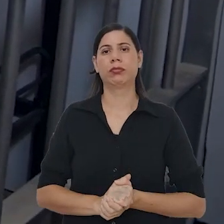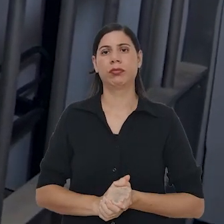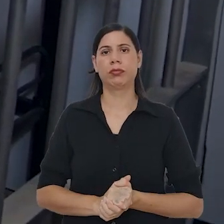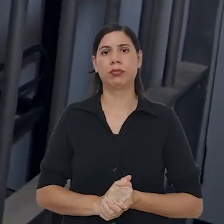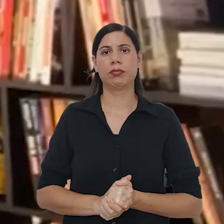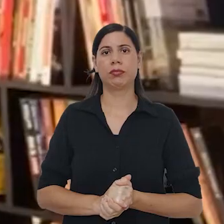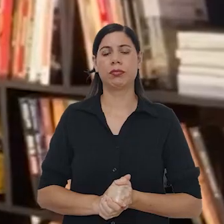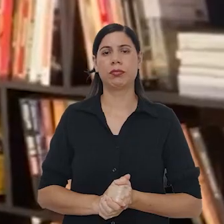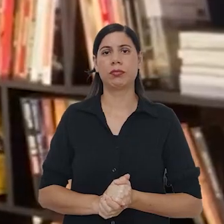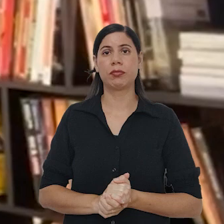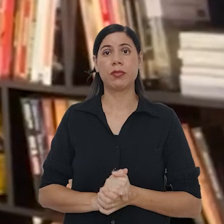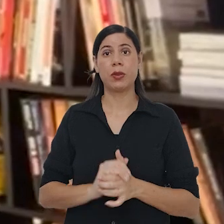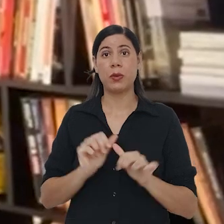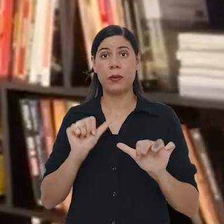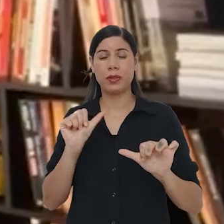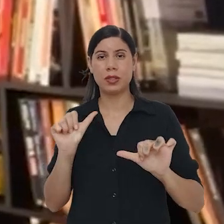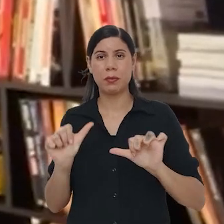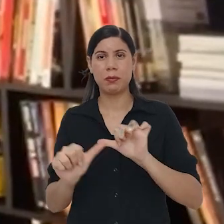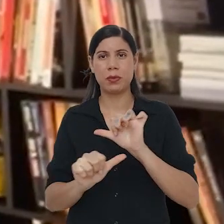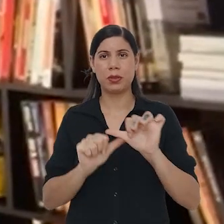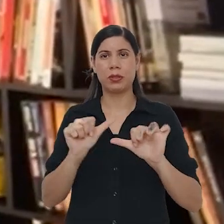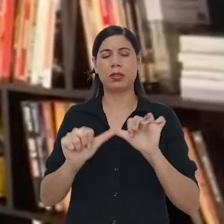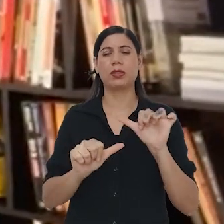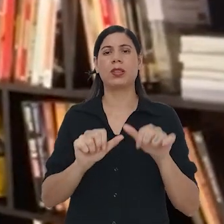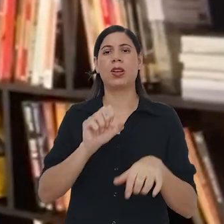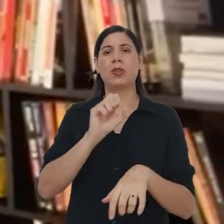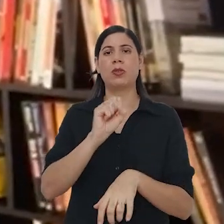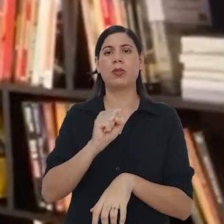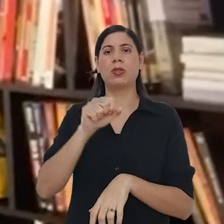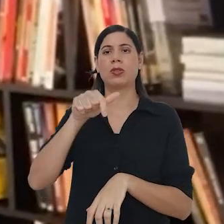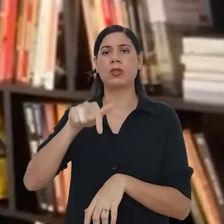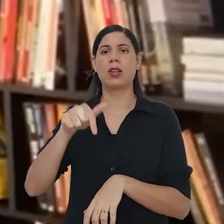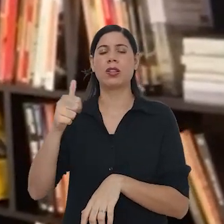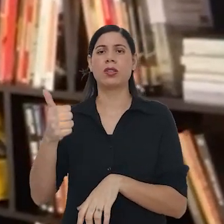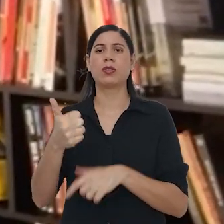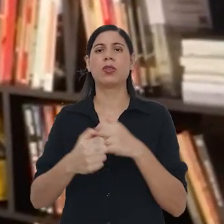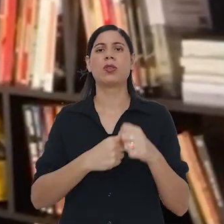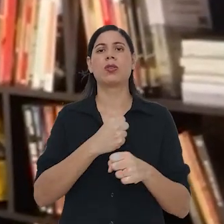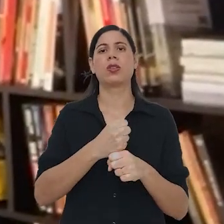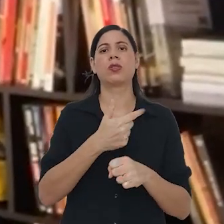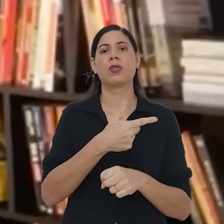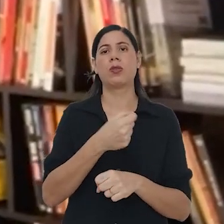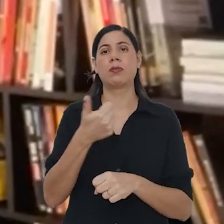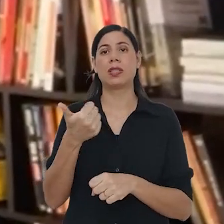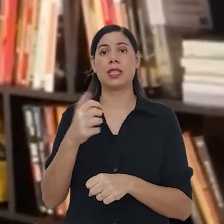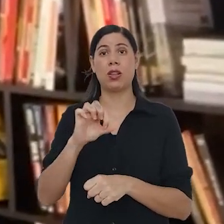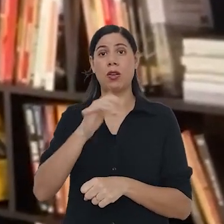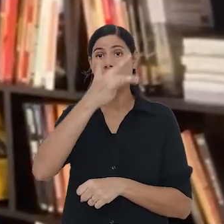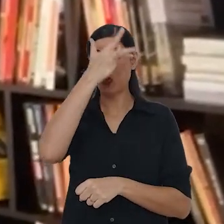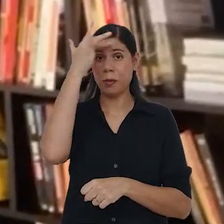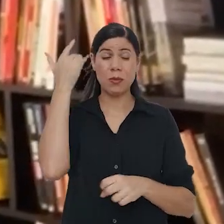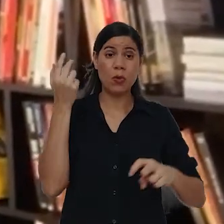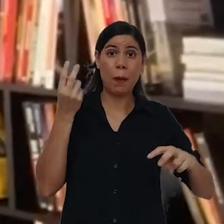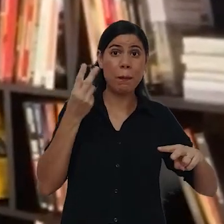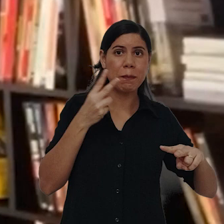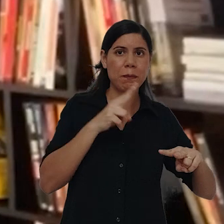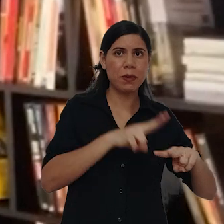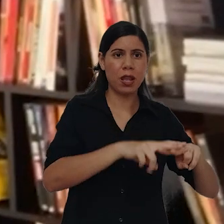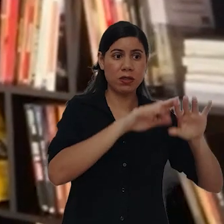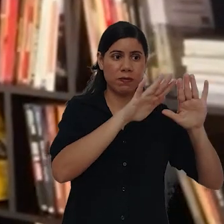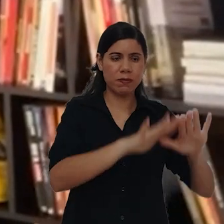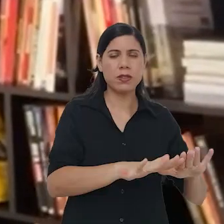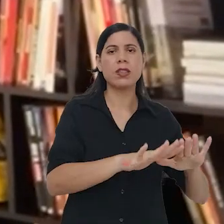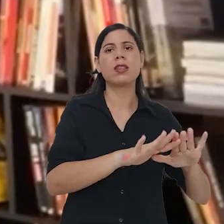segurado à prisão. Com a alteração da medida provisória número 871 de 2019, somente presos no regime fechado